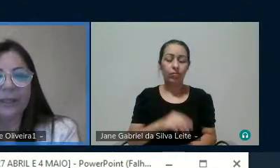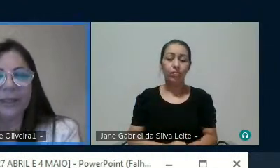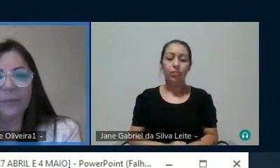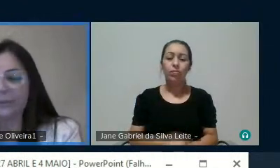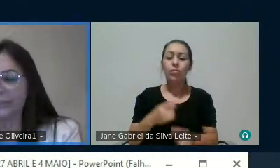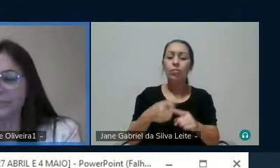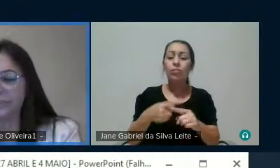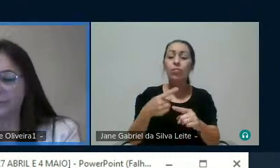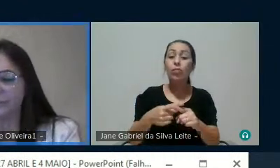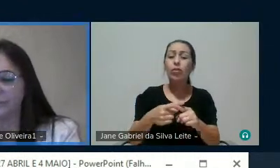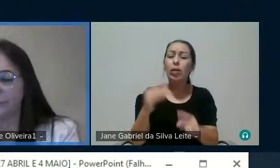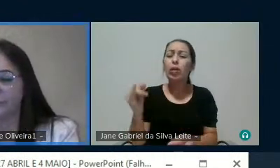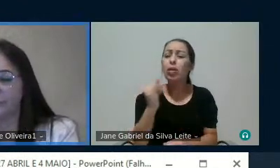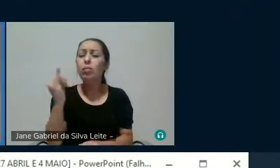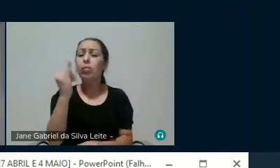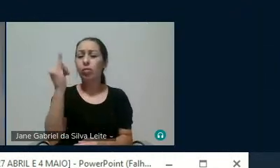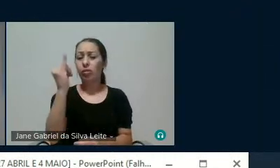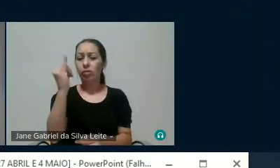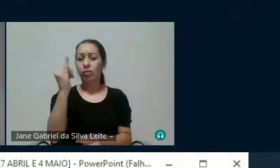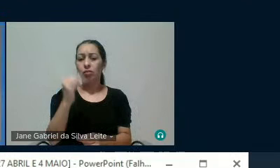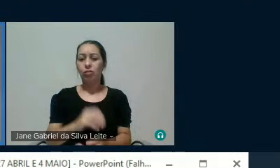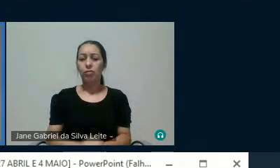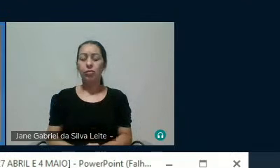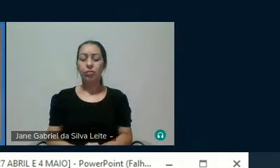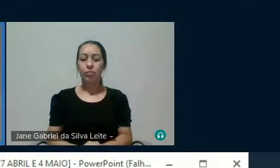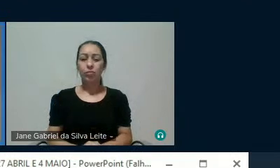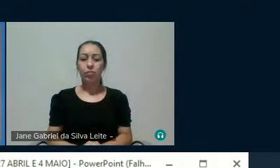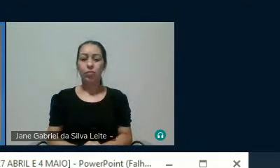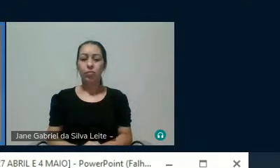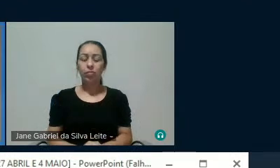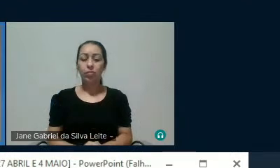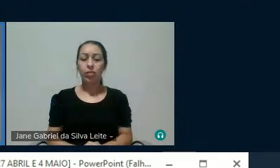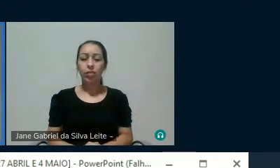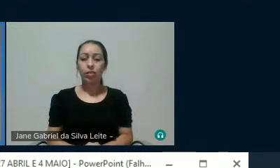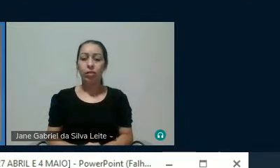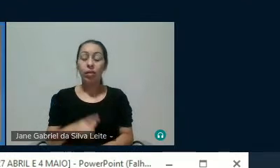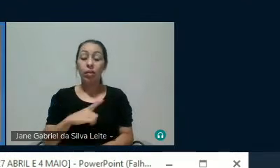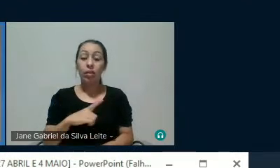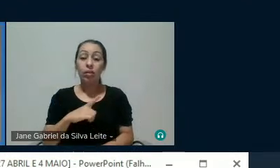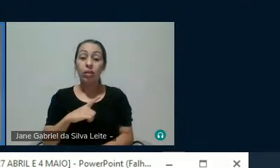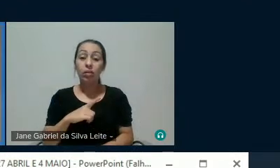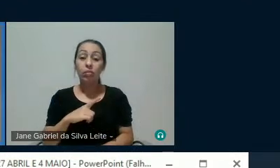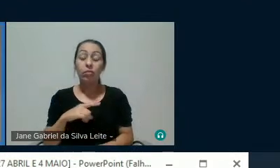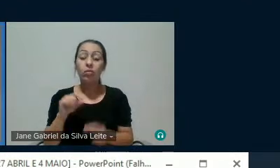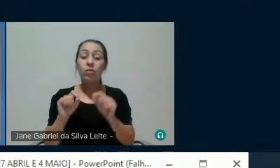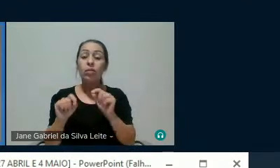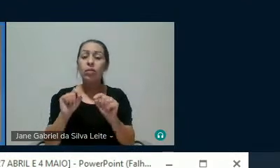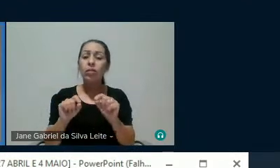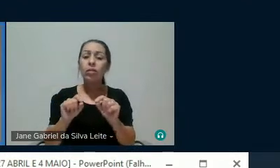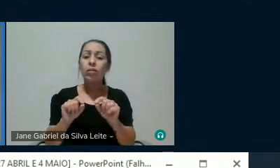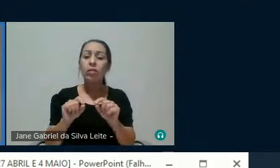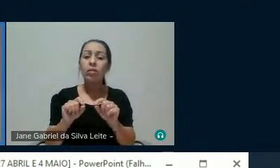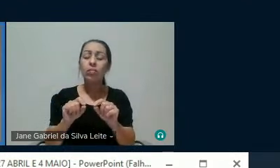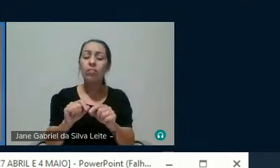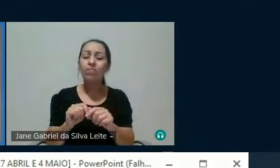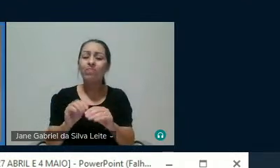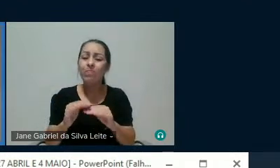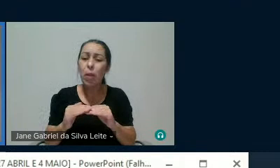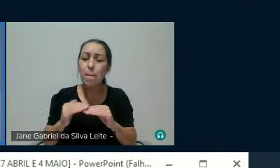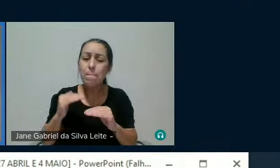Por que é importante? Porque nós temos que aumentar o número de artistas